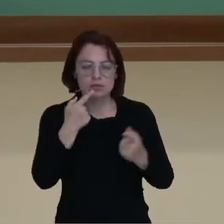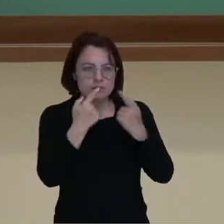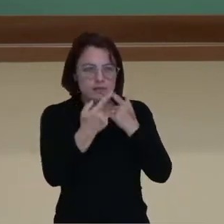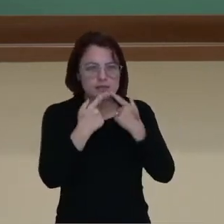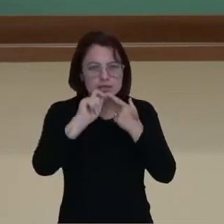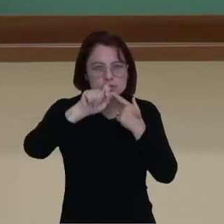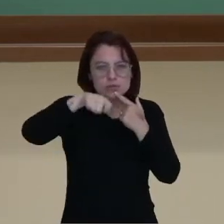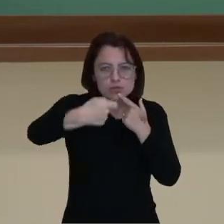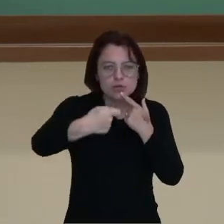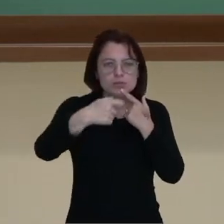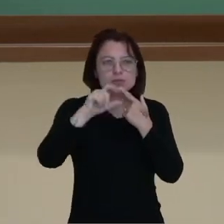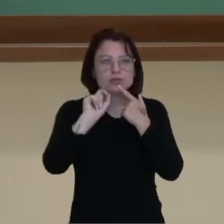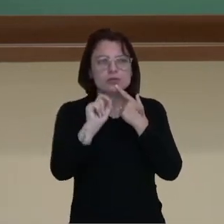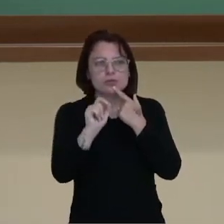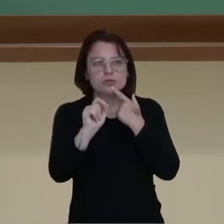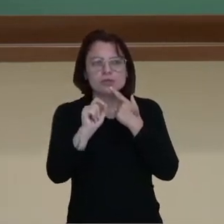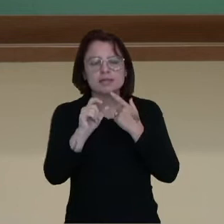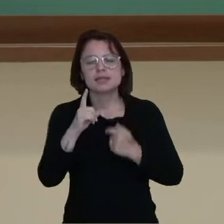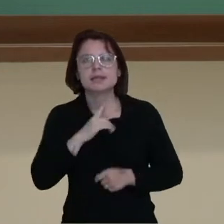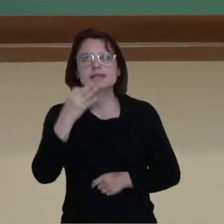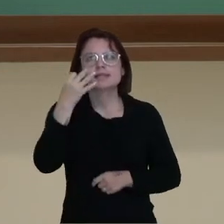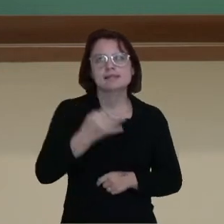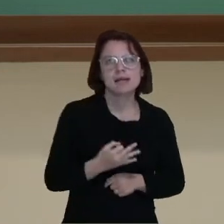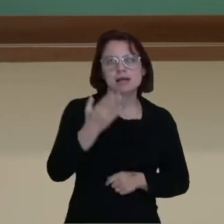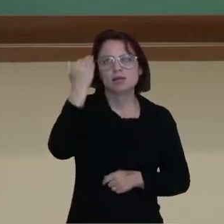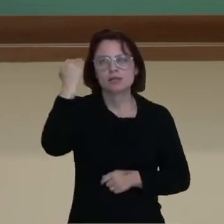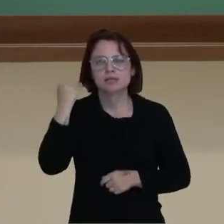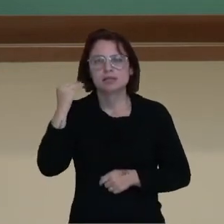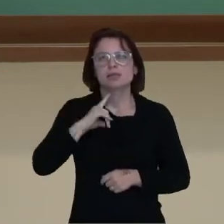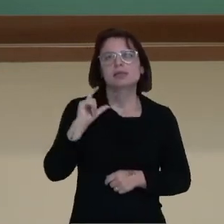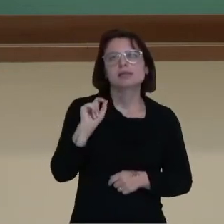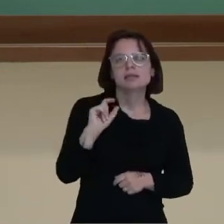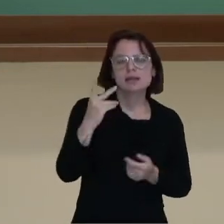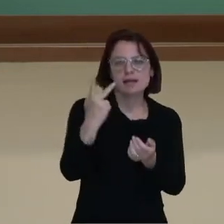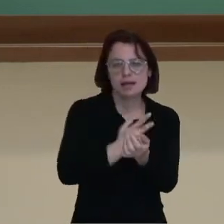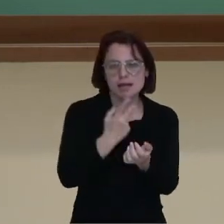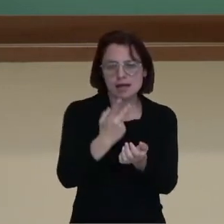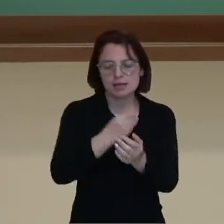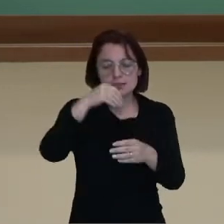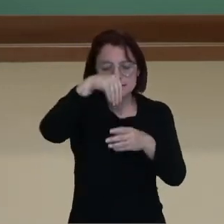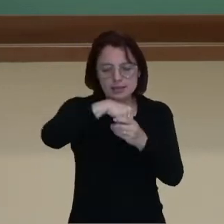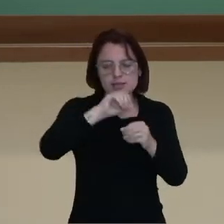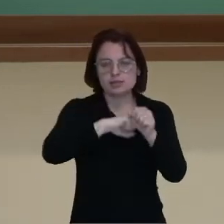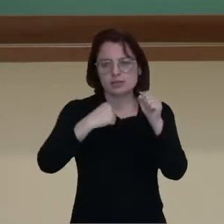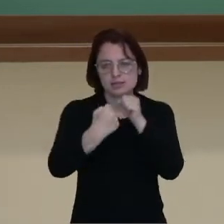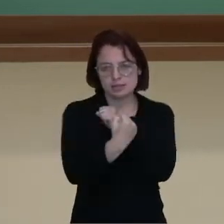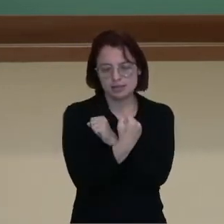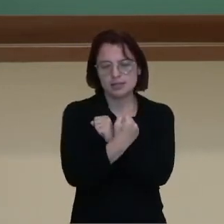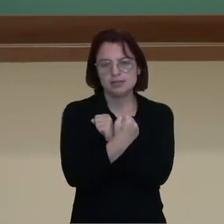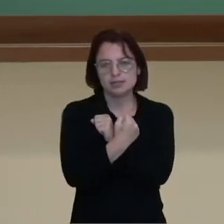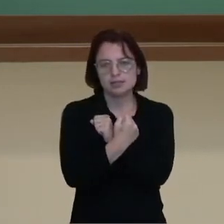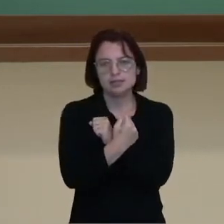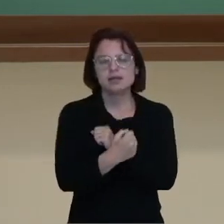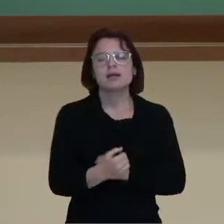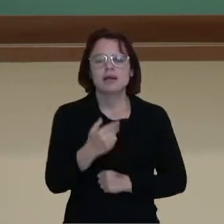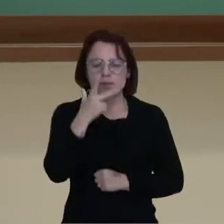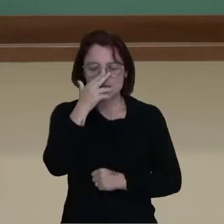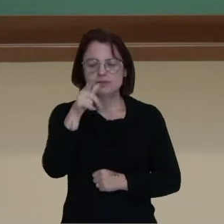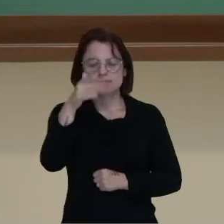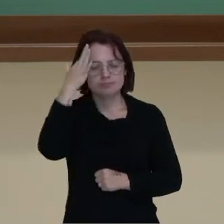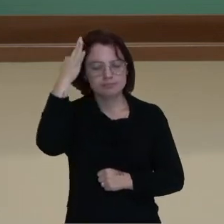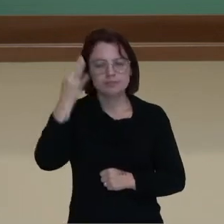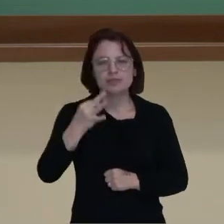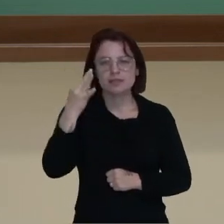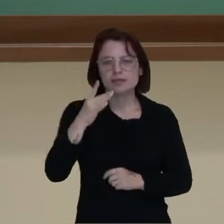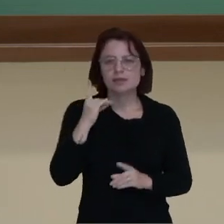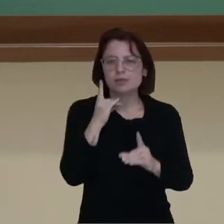conversar sobre o que era tido como certo, como errado, na posição social das pessoas, eu tenho certeza que você